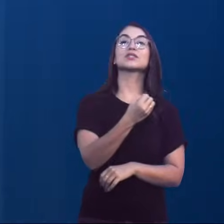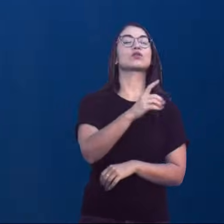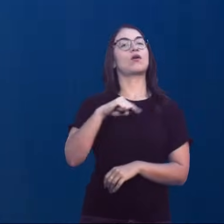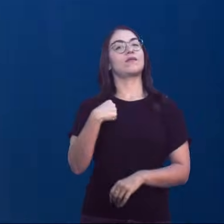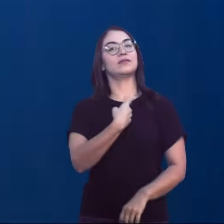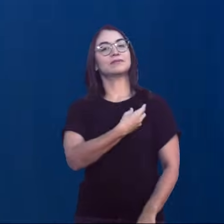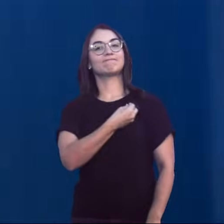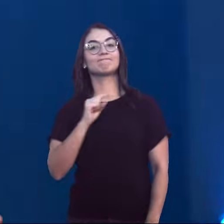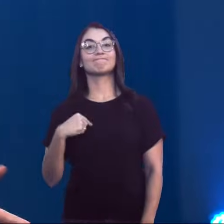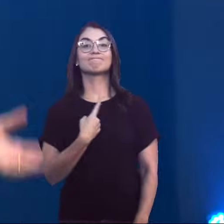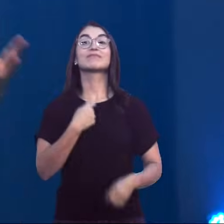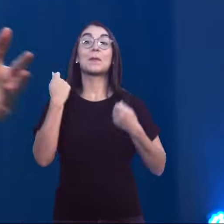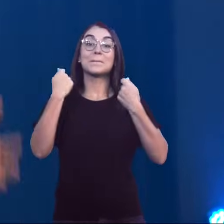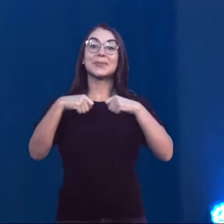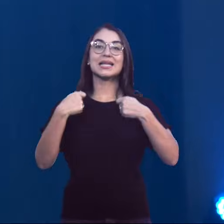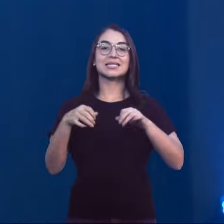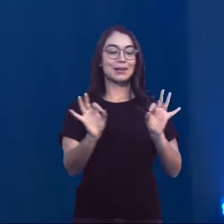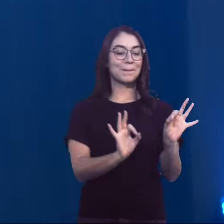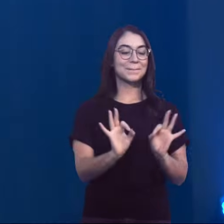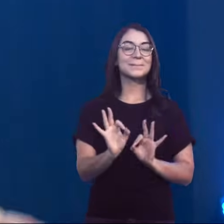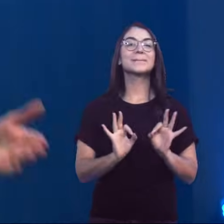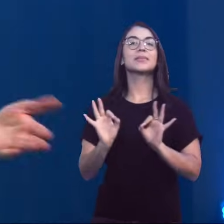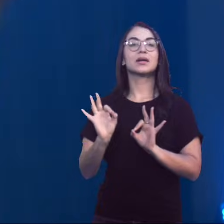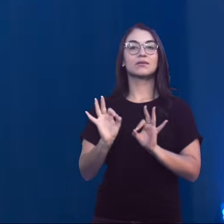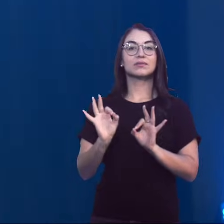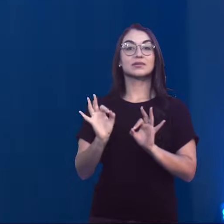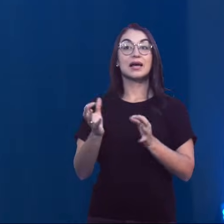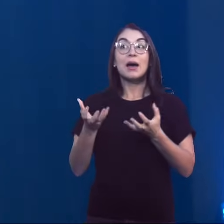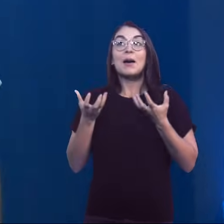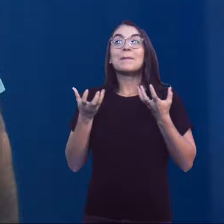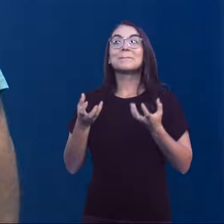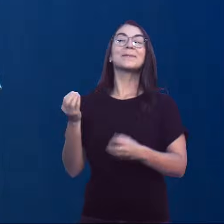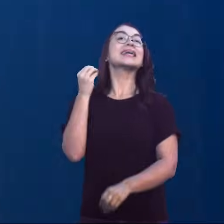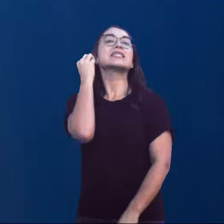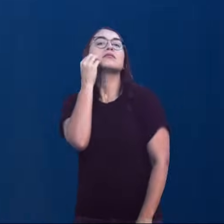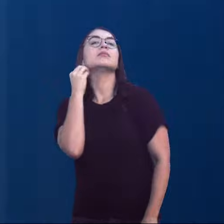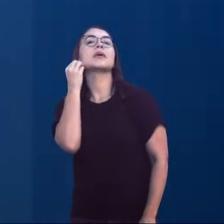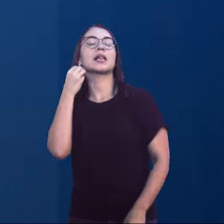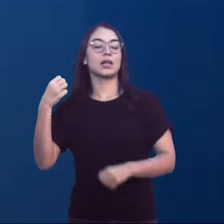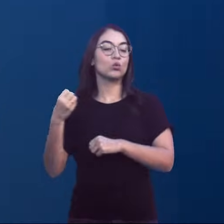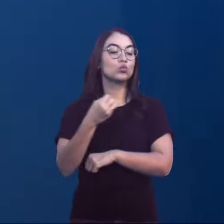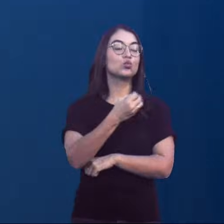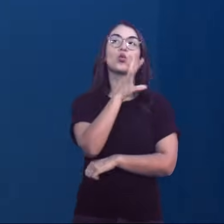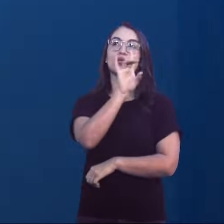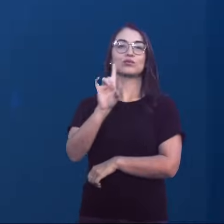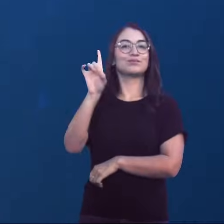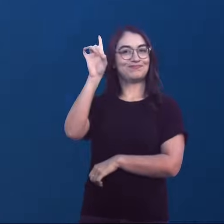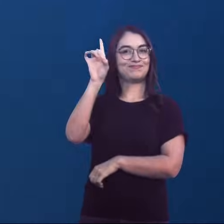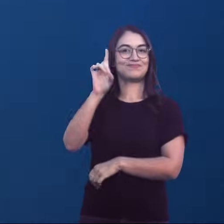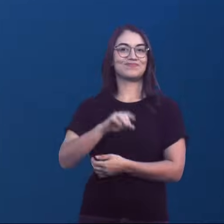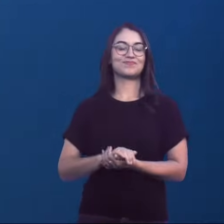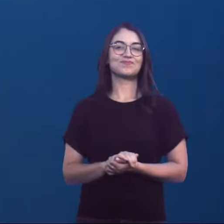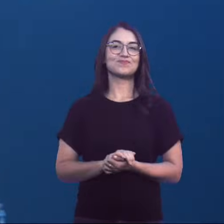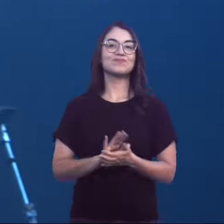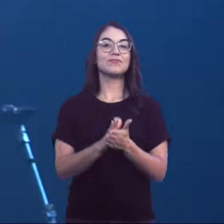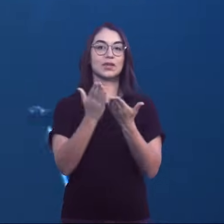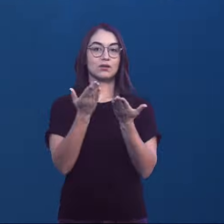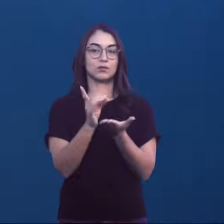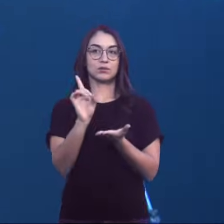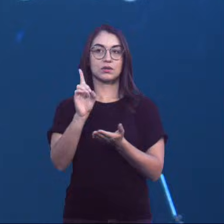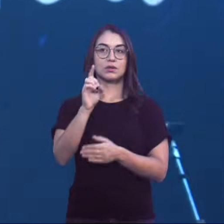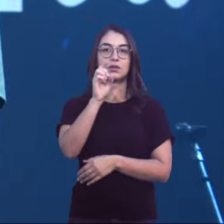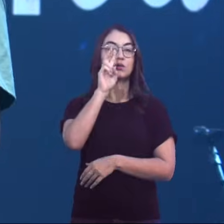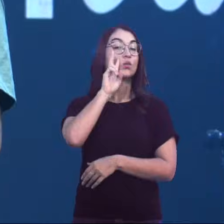gente precisa se preparar para viver o novo de Deus. E hoje a gente vai ler